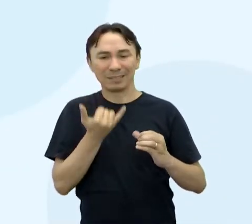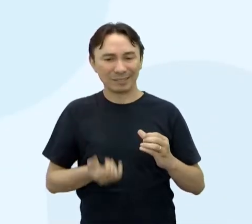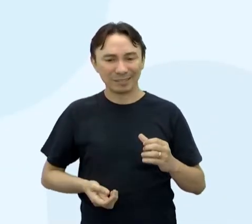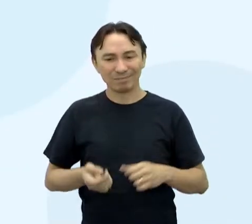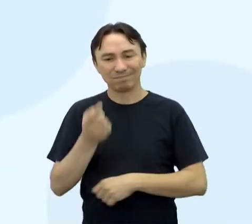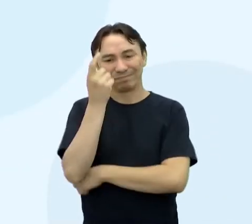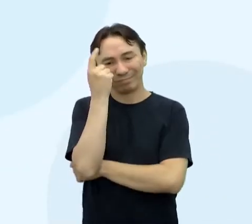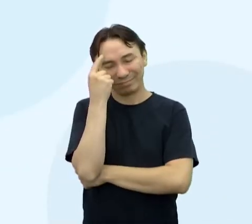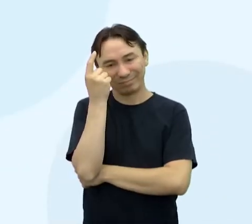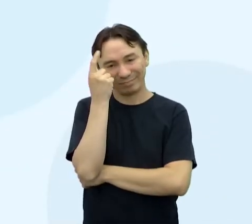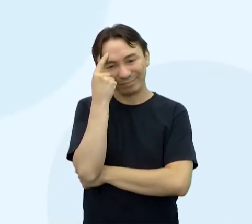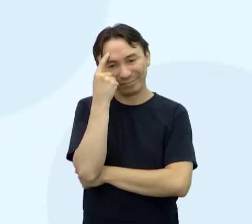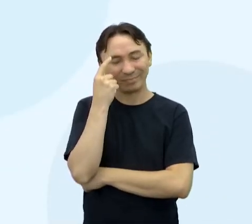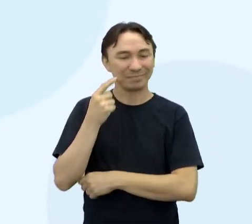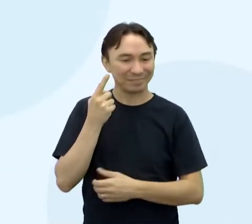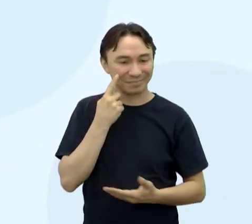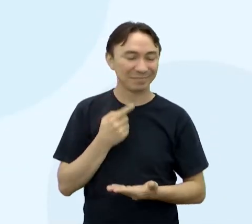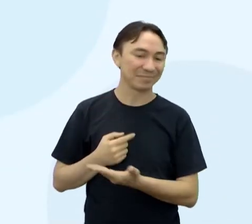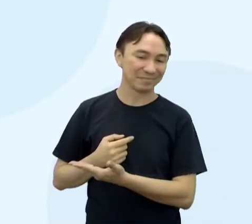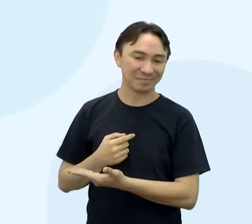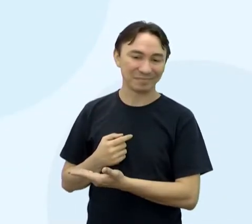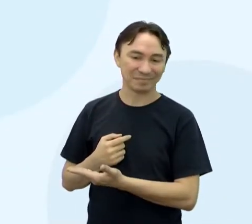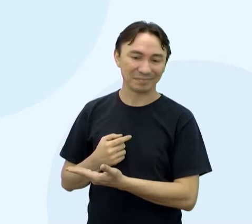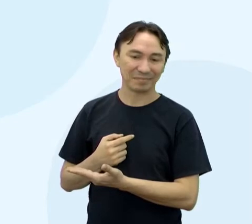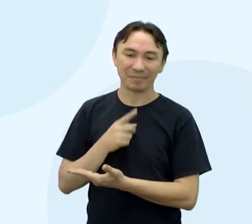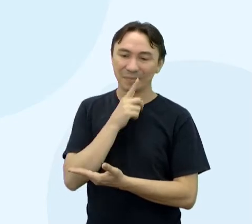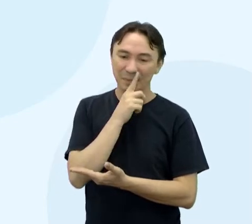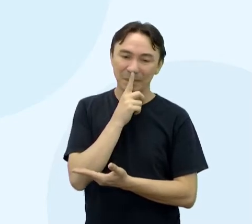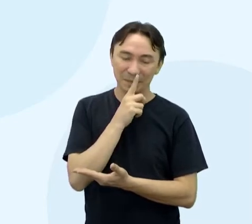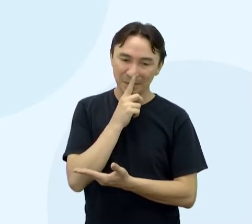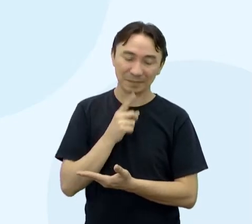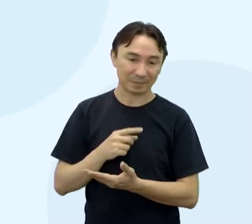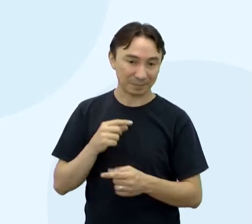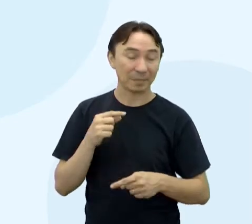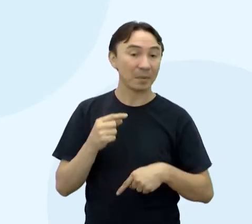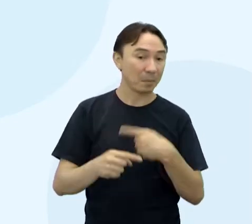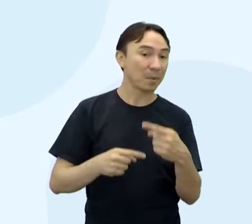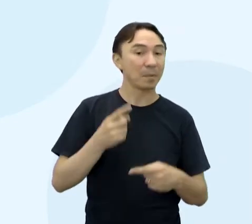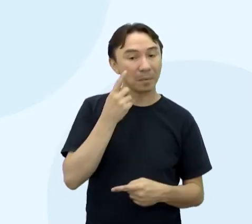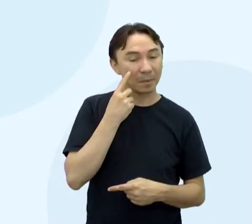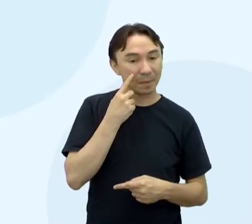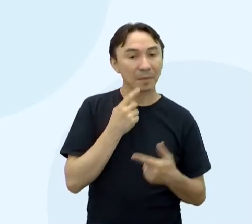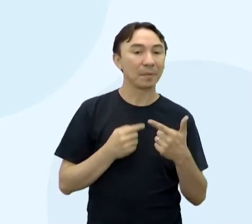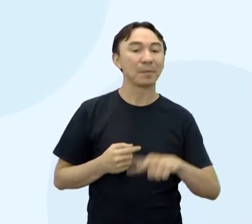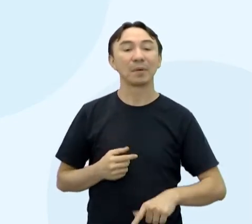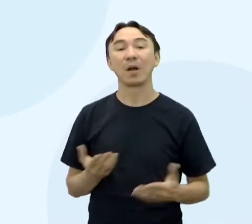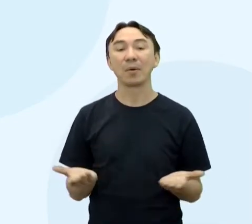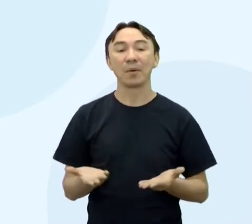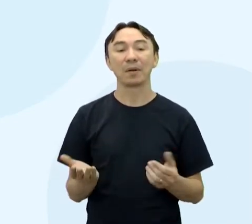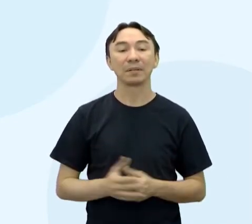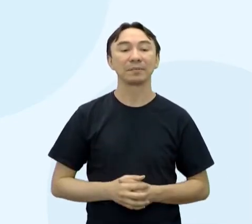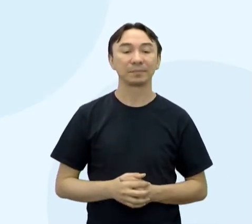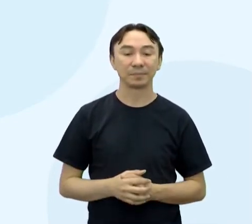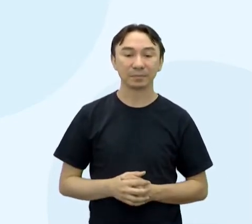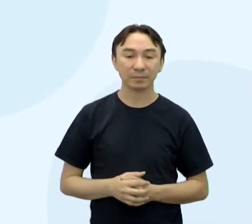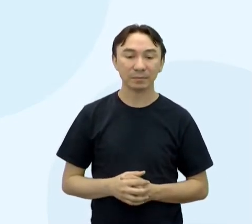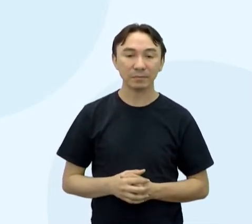Completamente diferente, né? Ok, vamos para a próxima, vamos ver o que vai sair. Vamos lá. Vamos lá,